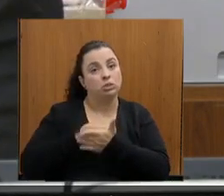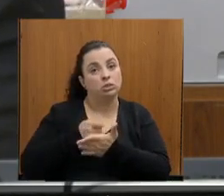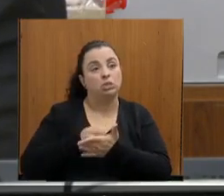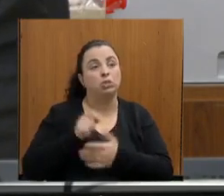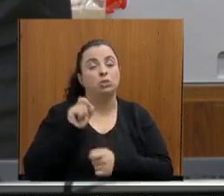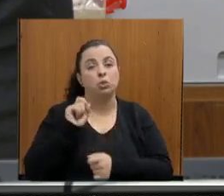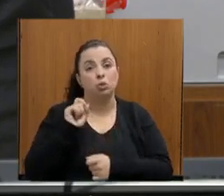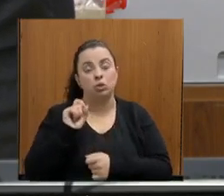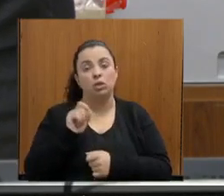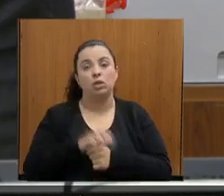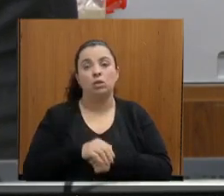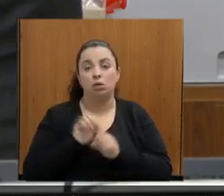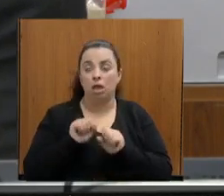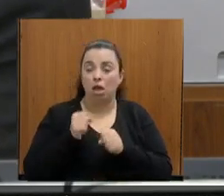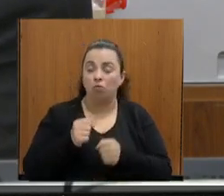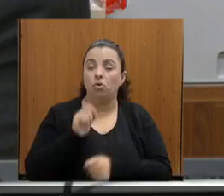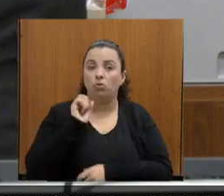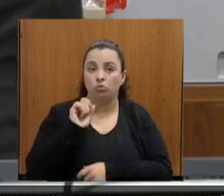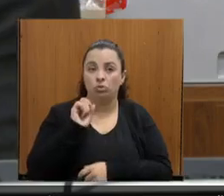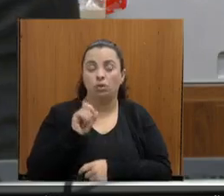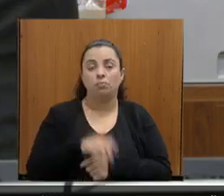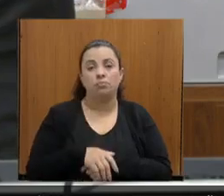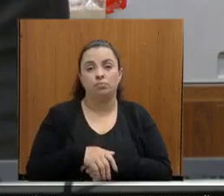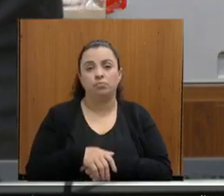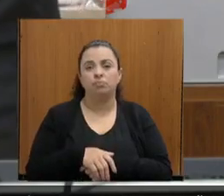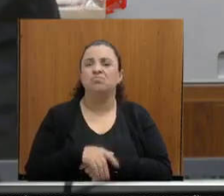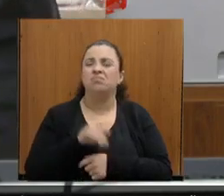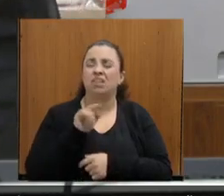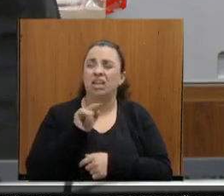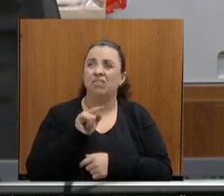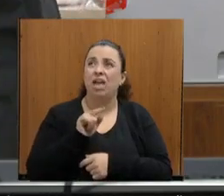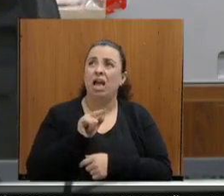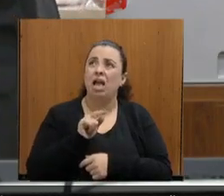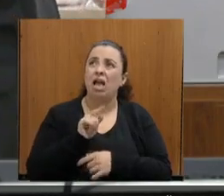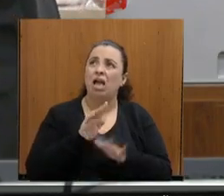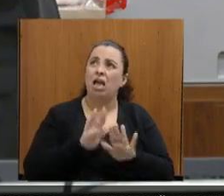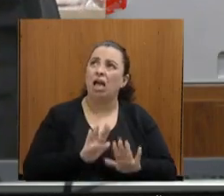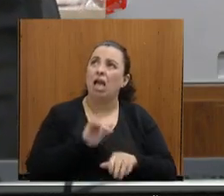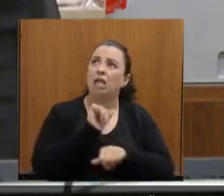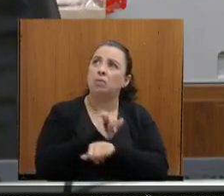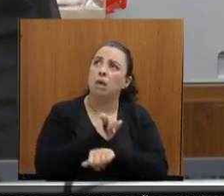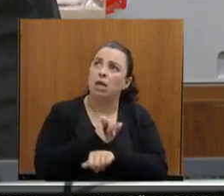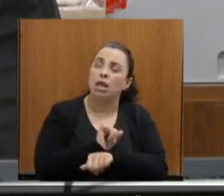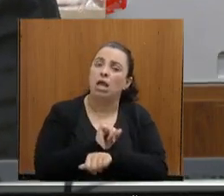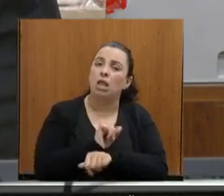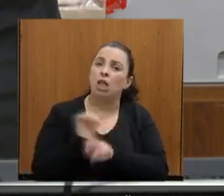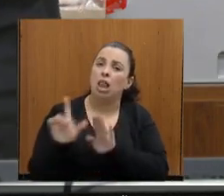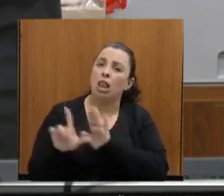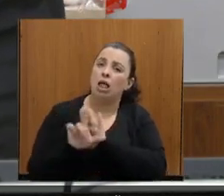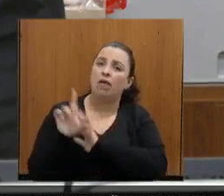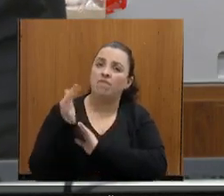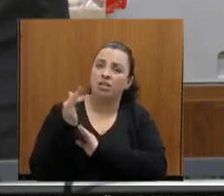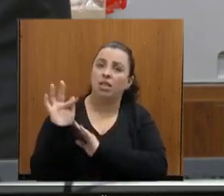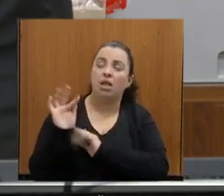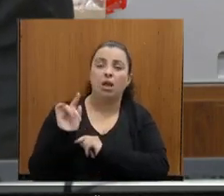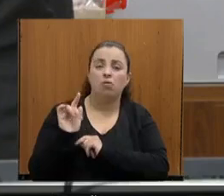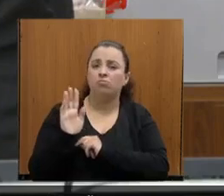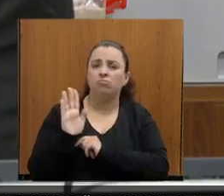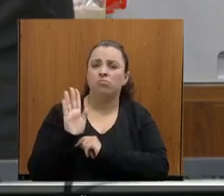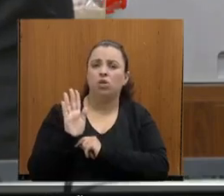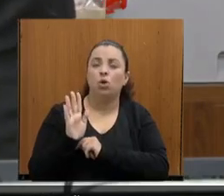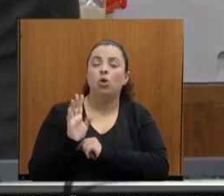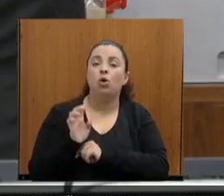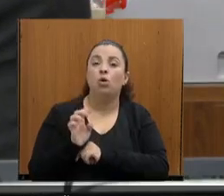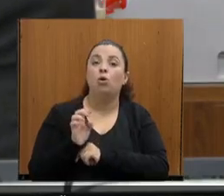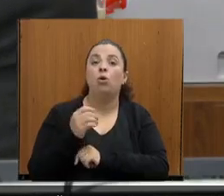é que a essa aguardando a Legislação Federal e coisa que o estado poderia ter